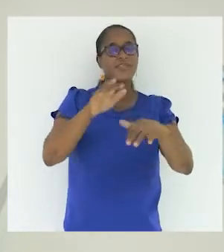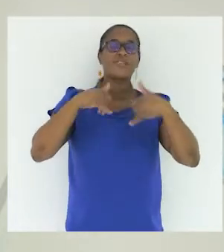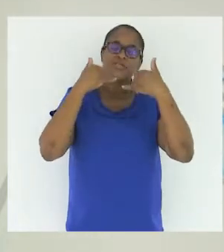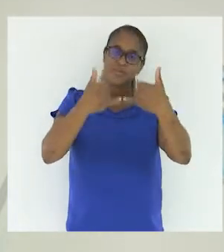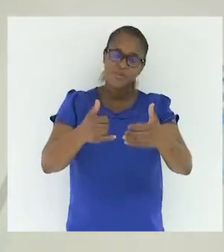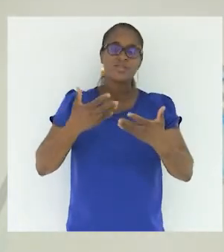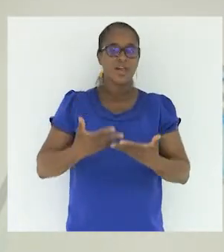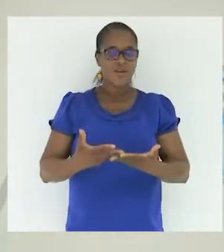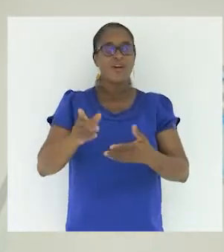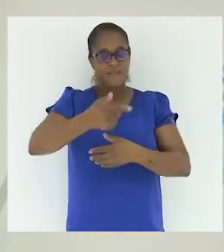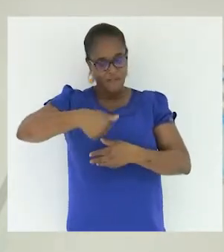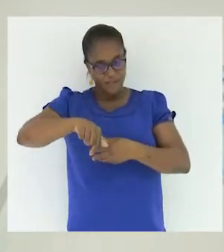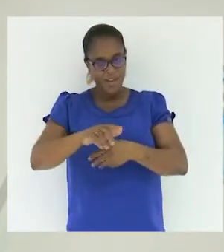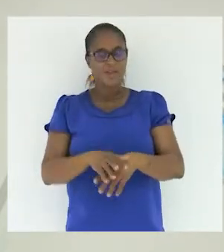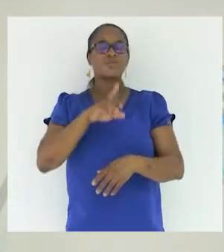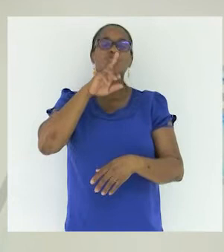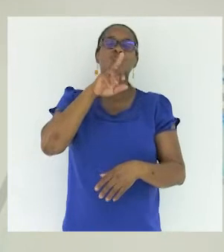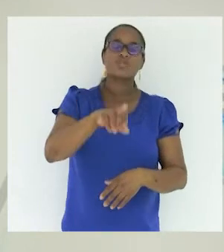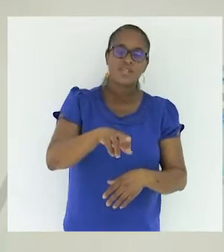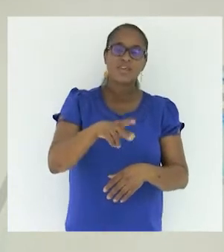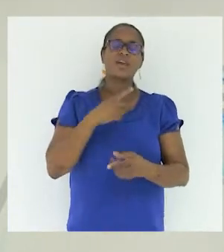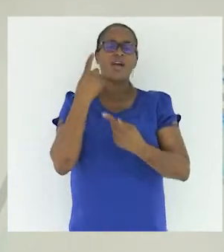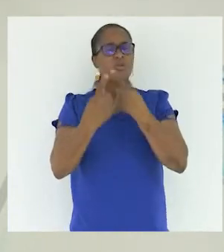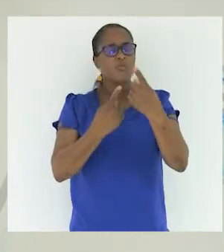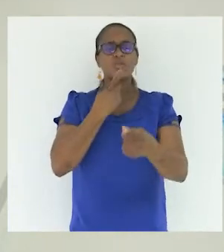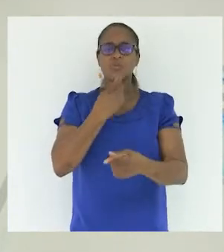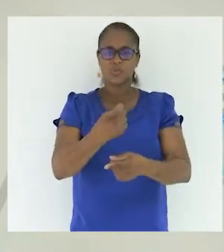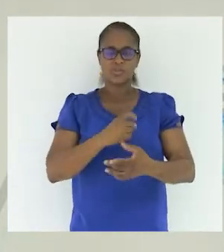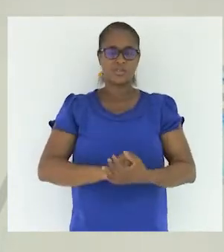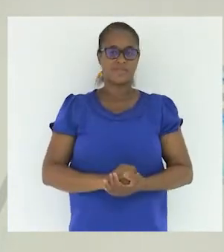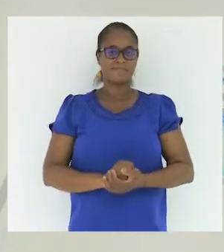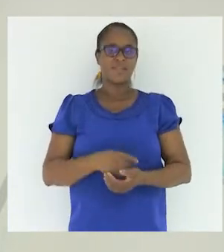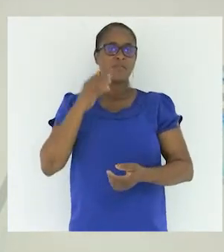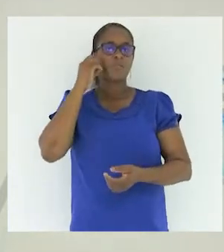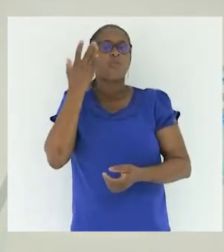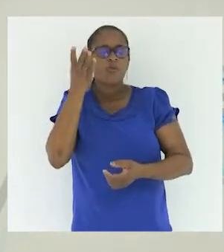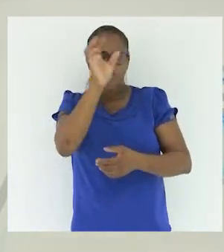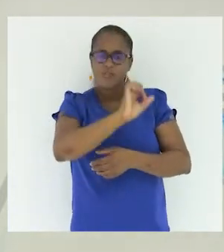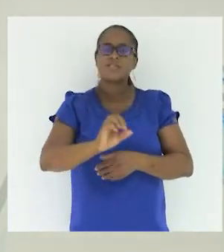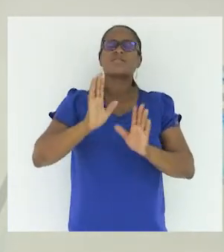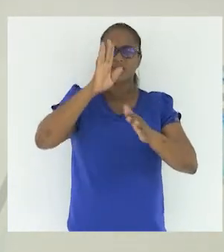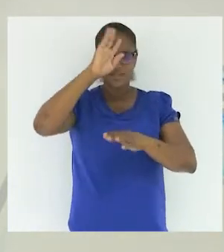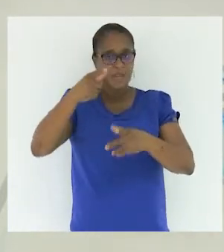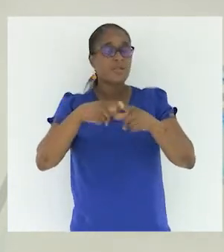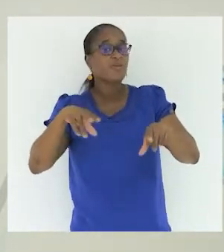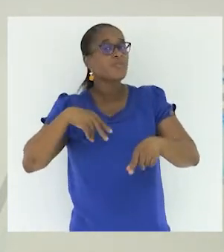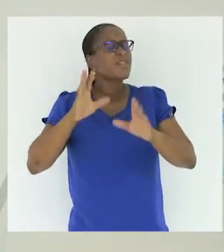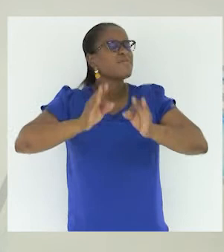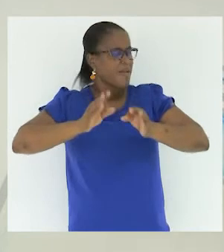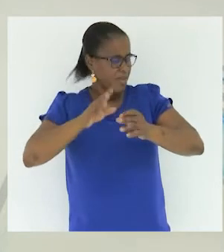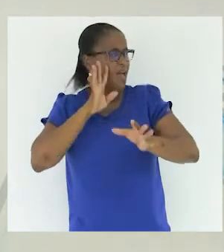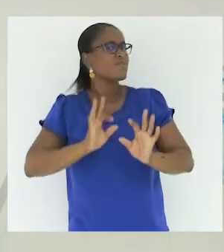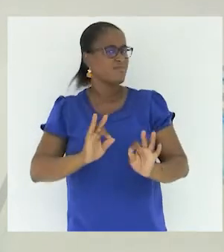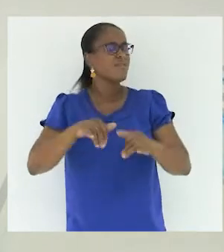depois agora vamos responder algumas perguntas. Como vocês já sabem, em língua portuguesa é sempre